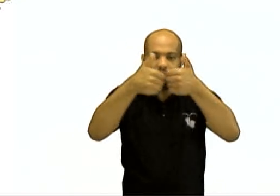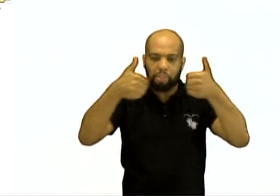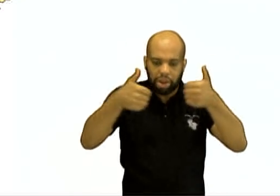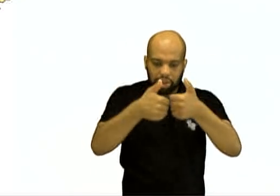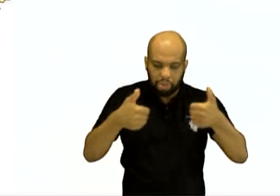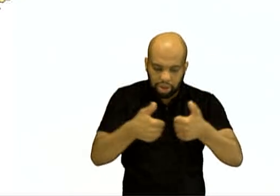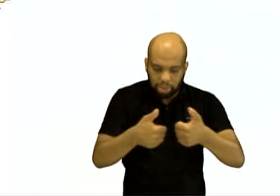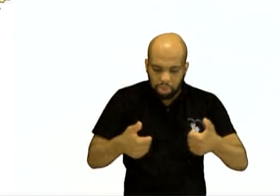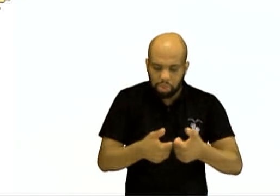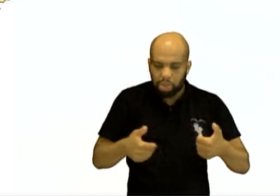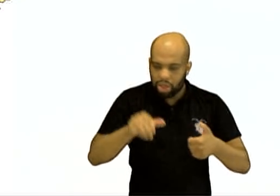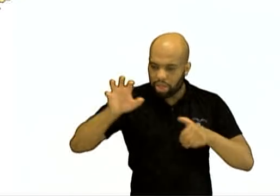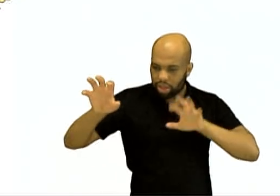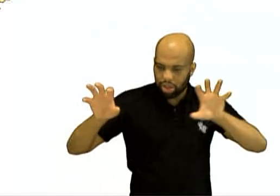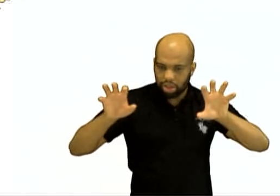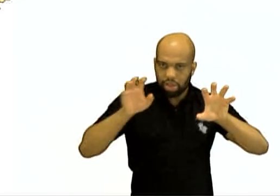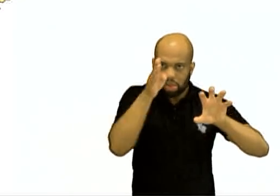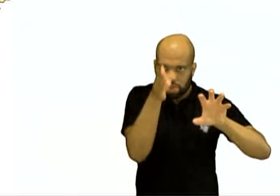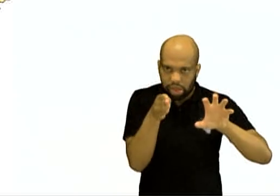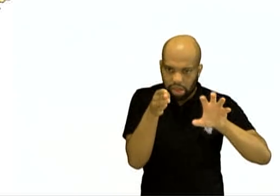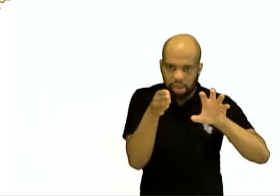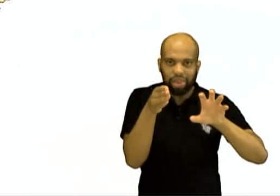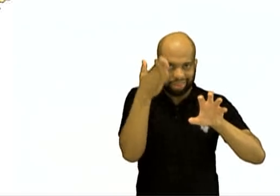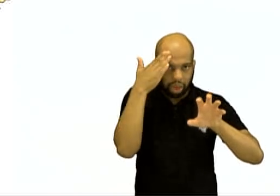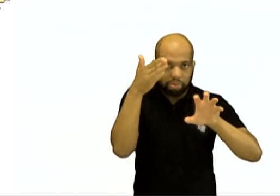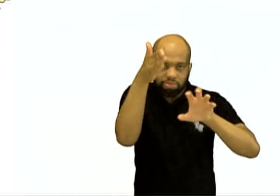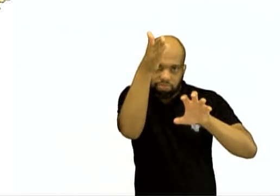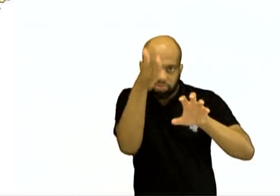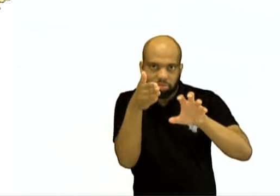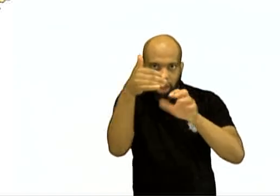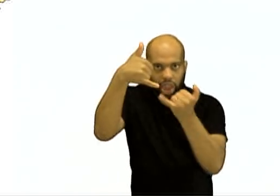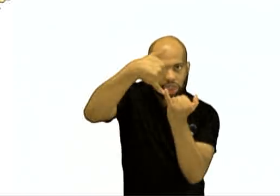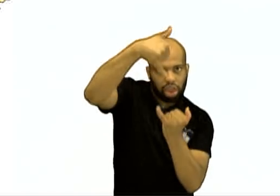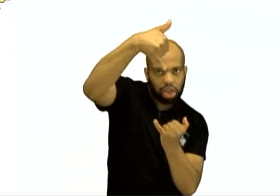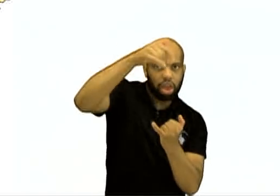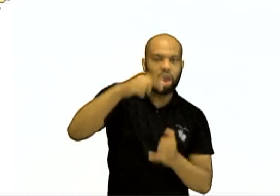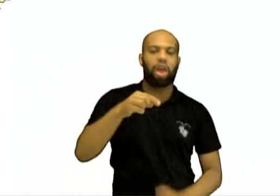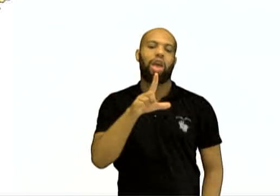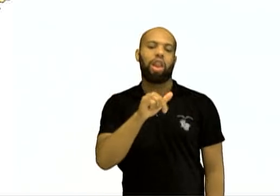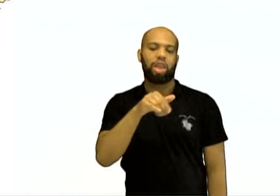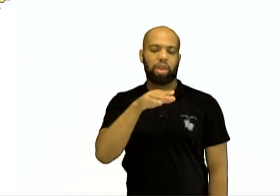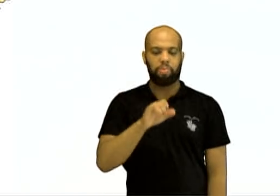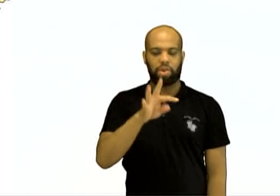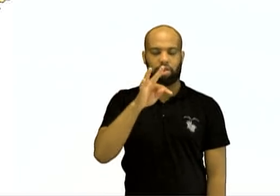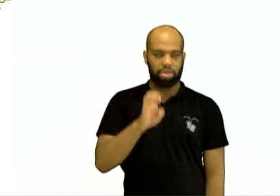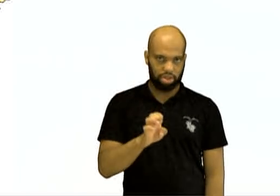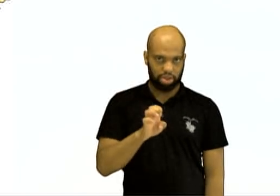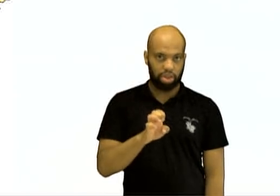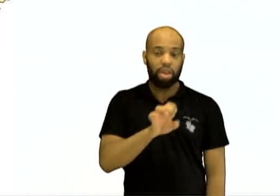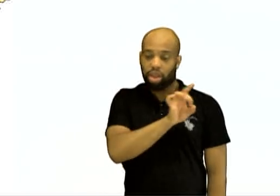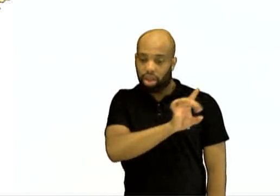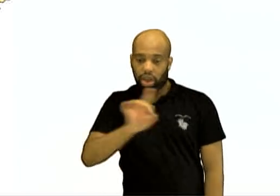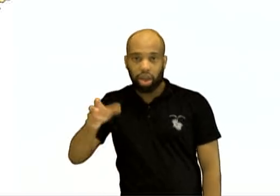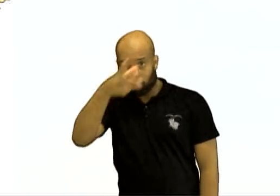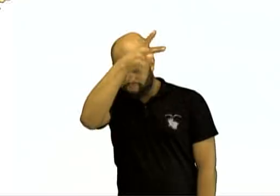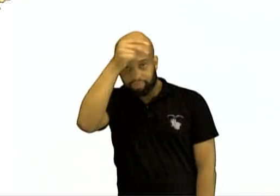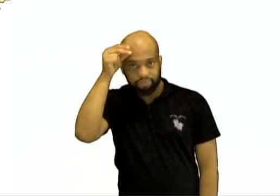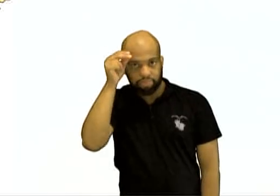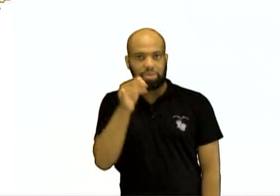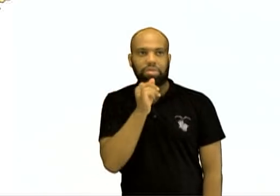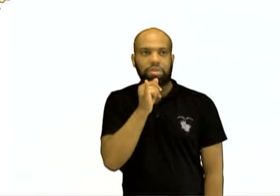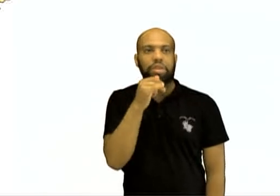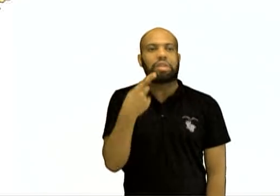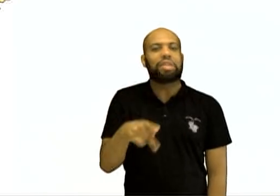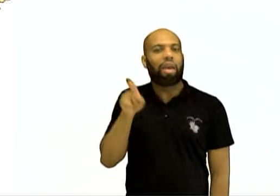certo? Os estados são divididos por limites, dentro dele nós temos os municípios. Em cada município, aqui por exemplo o mapa